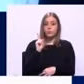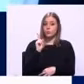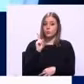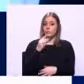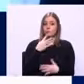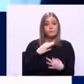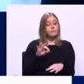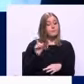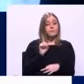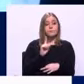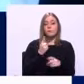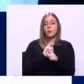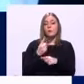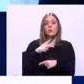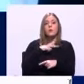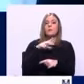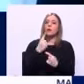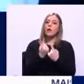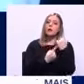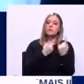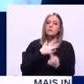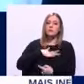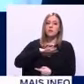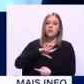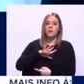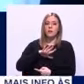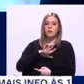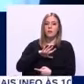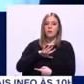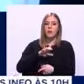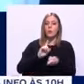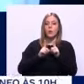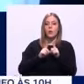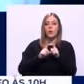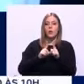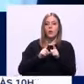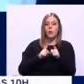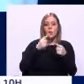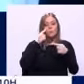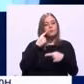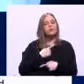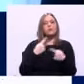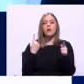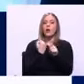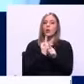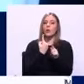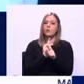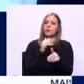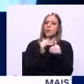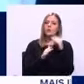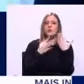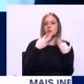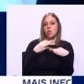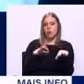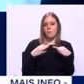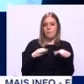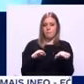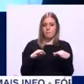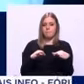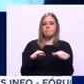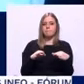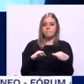porque em Portugal muitas vezes querem-nos vender a imagem de que o que se passa é normal.